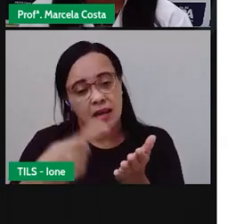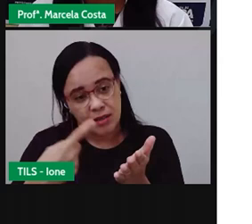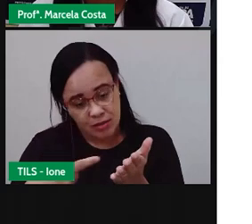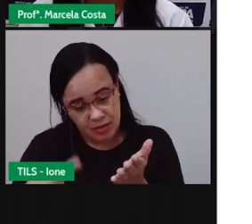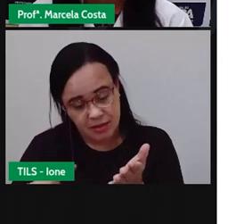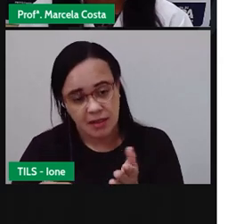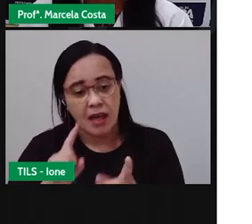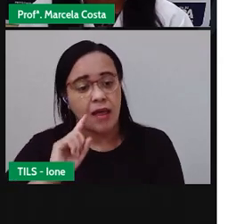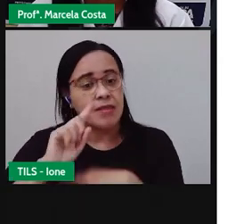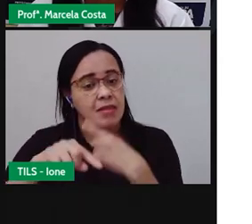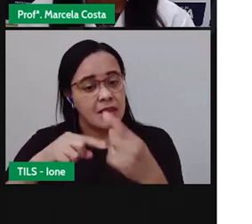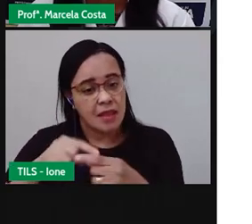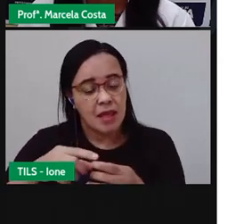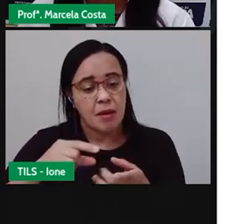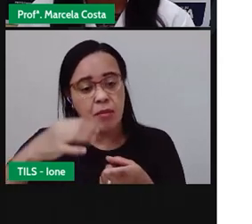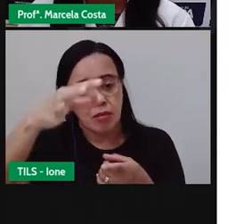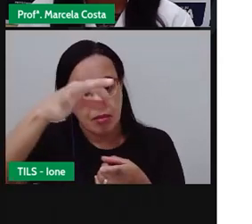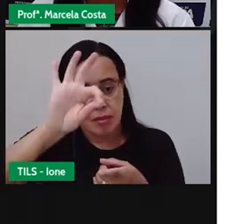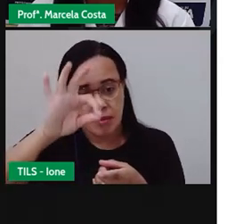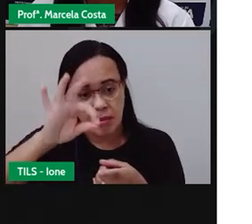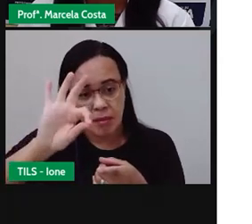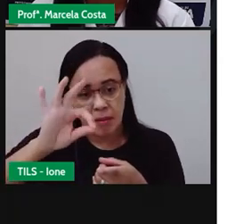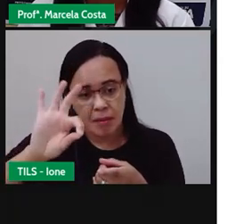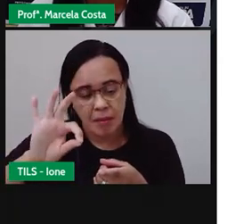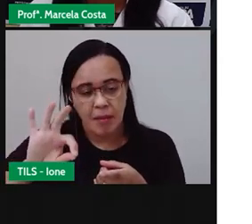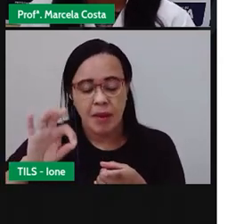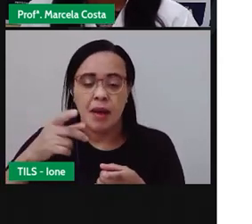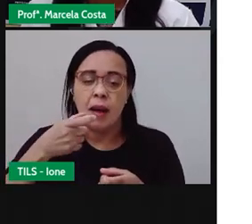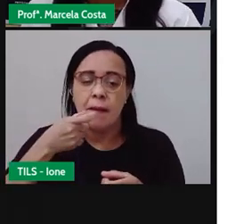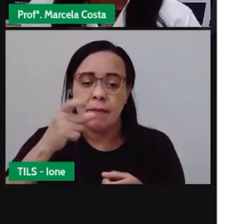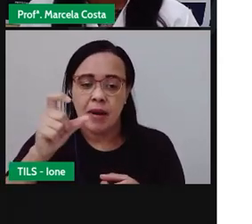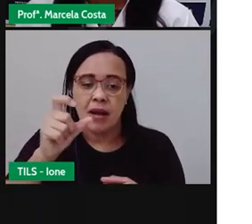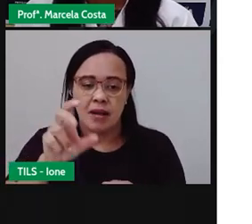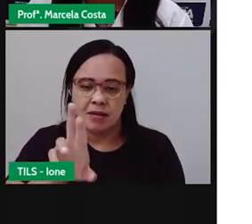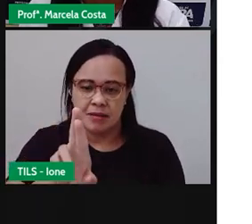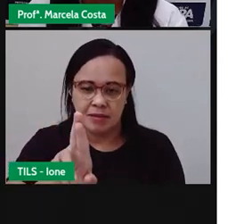marcando a letra h' e das palavras